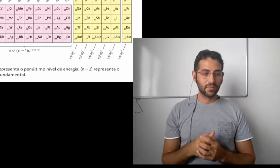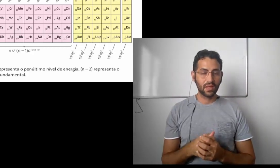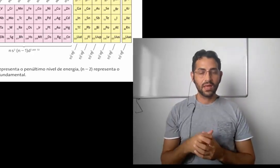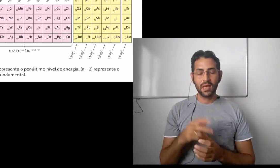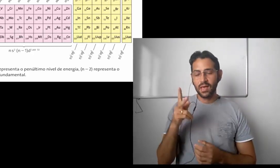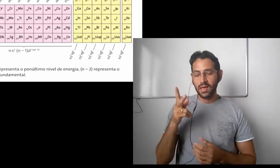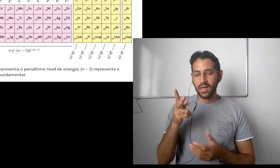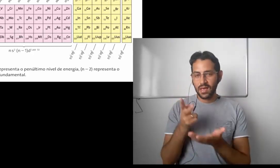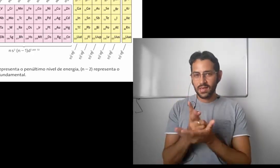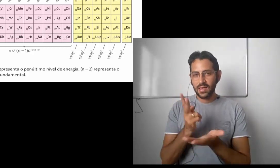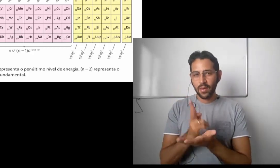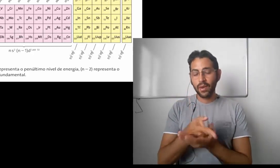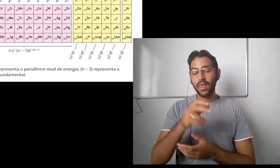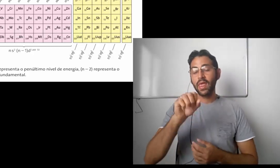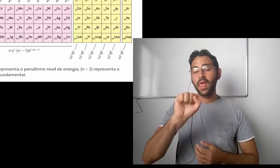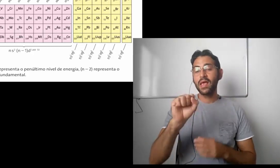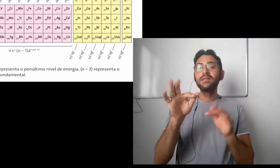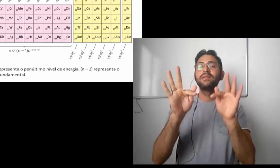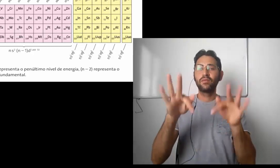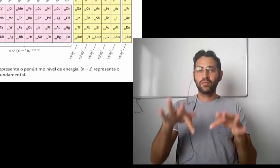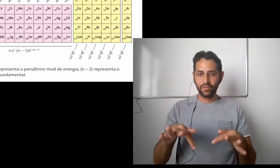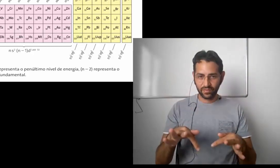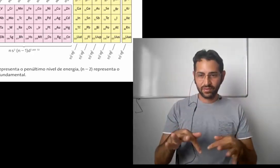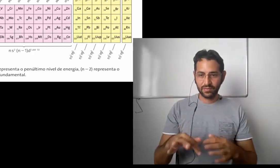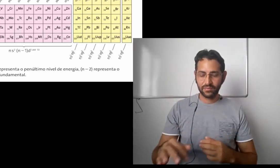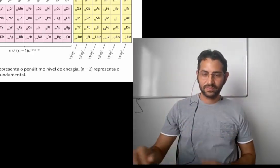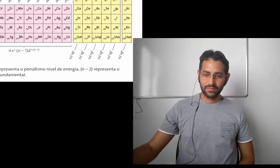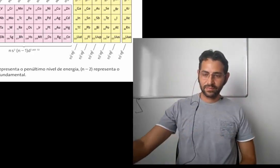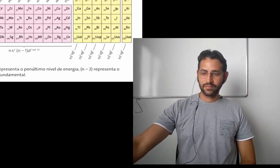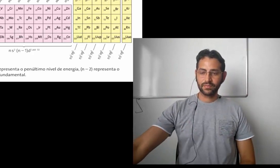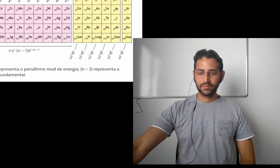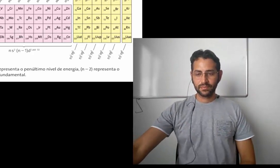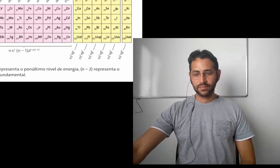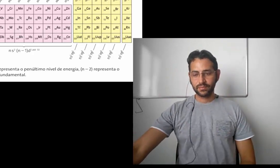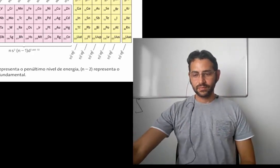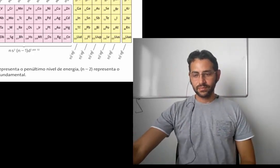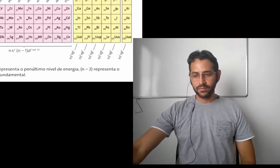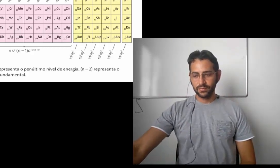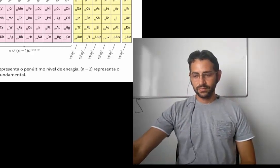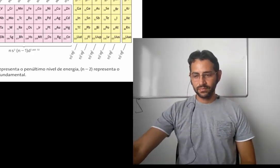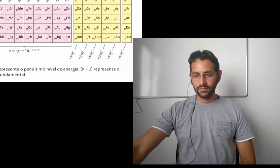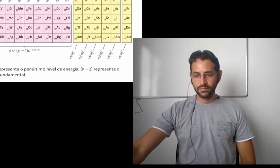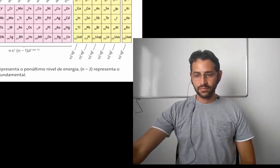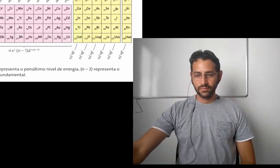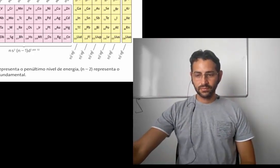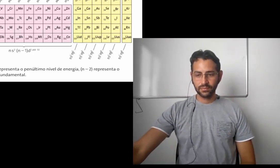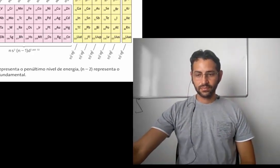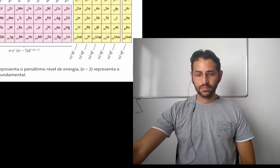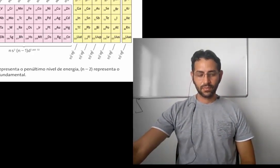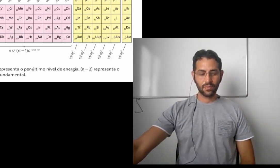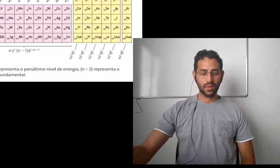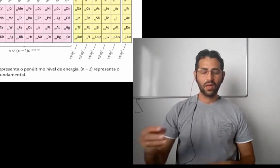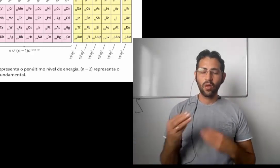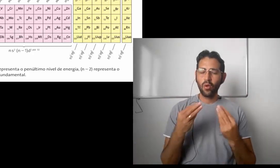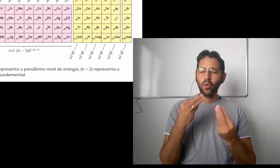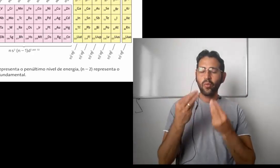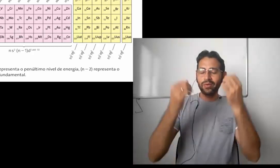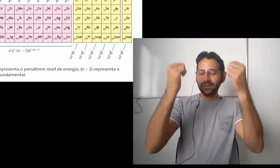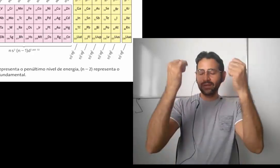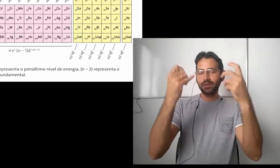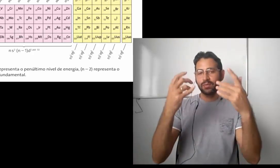último subnível sempre S. Um exemplo, se eu pegar aqui o lítio ele tem